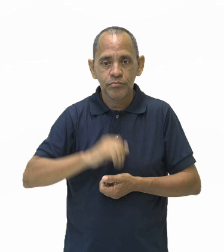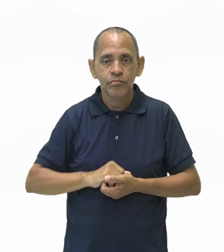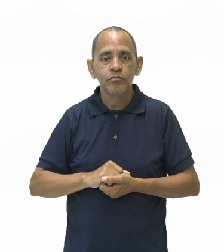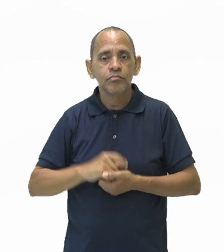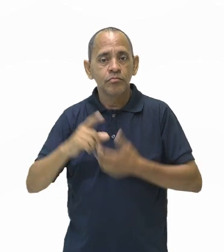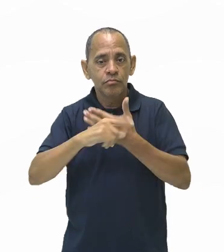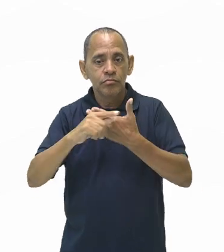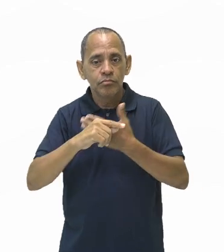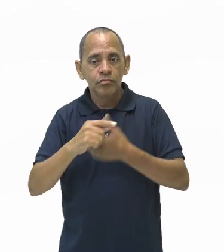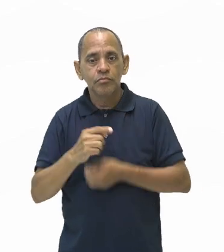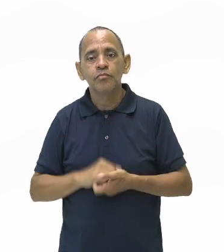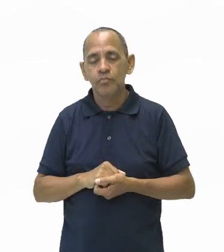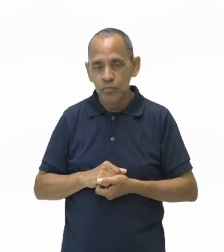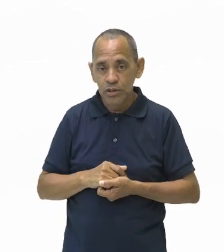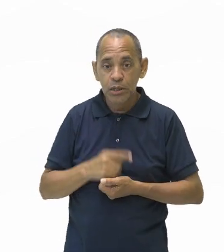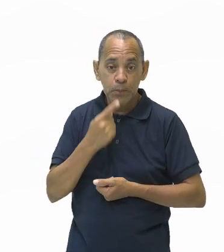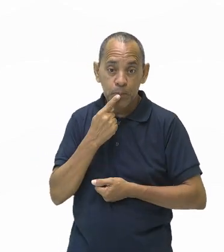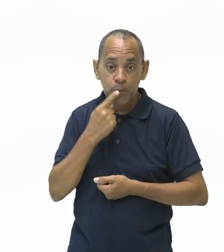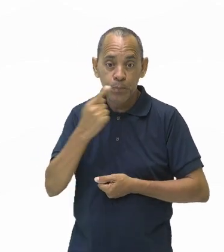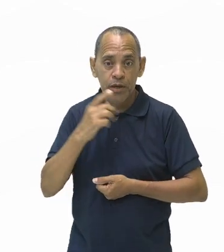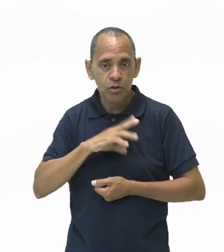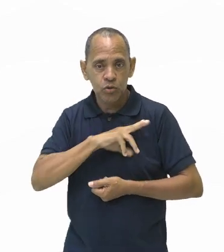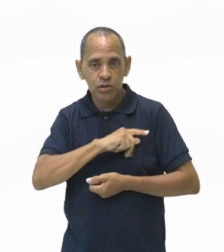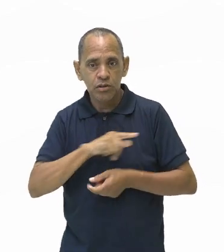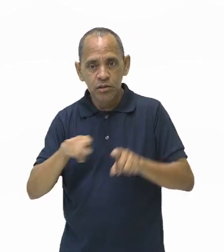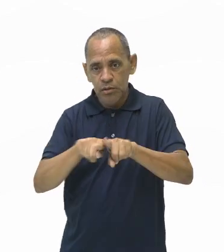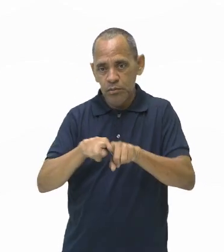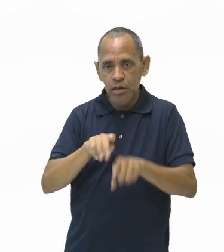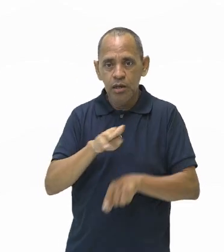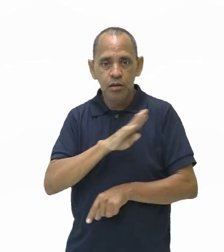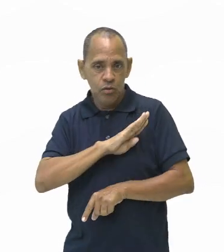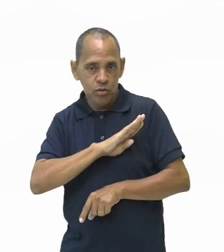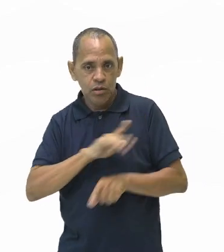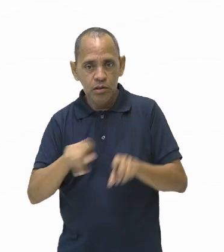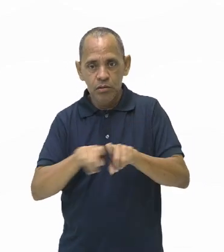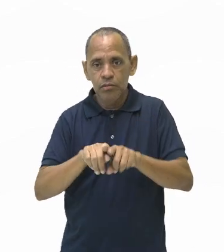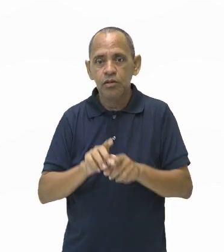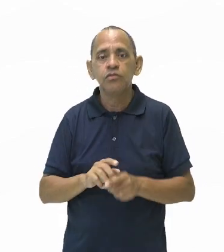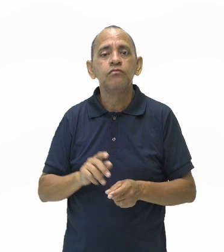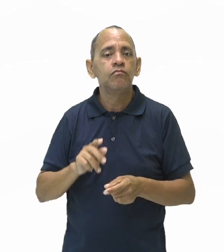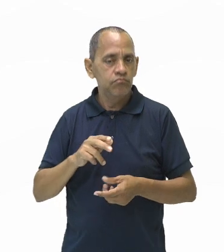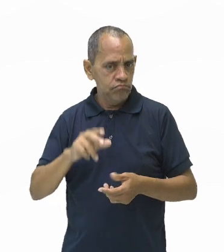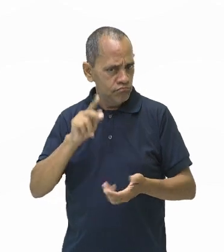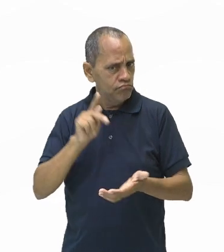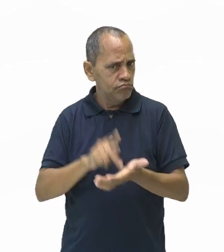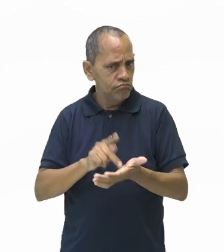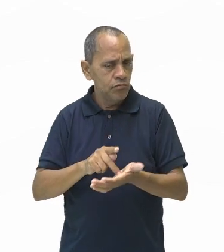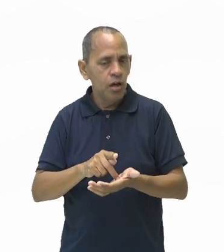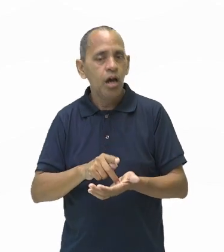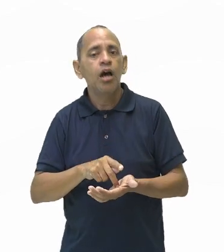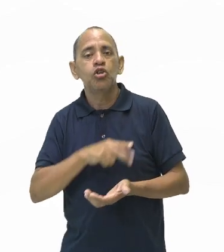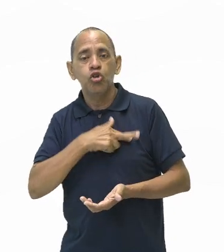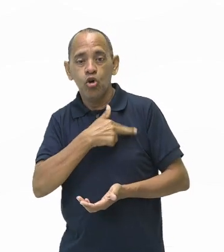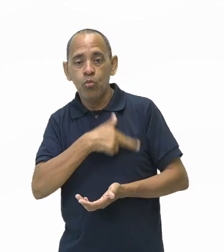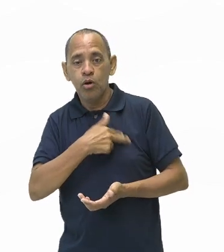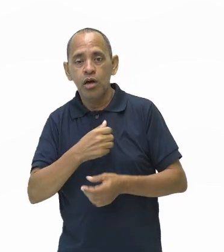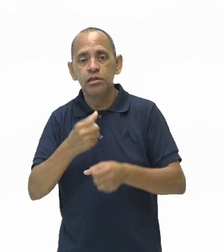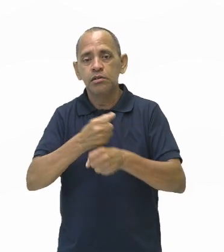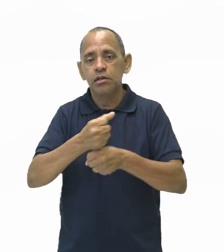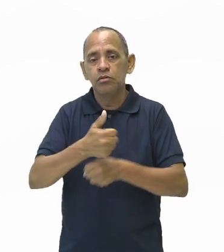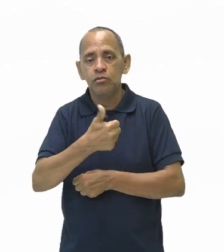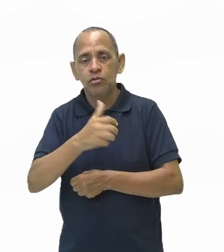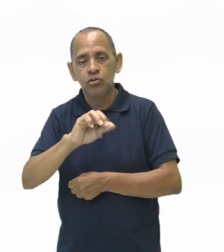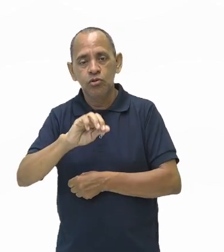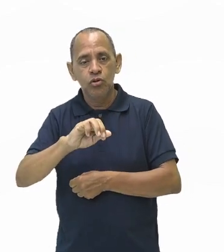é Perto do Coração Selvagem, inclusive foi a sua primeira prosa realmente, um romance em 1942, que teve